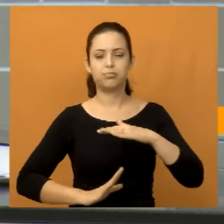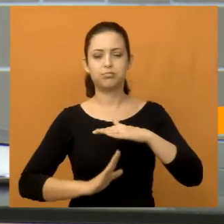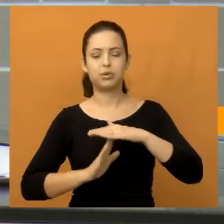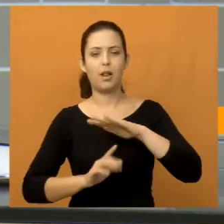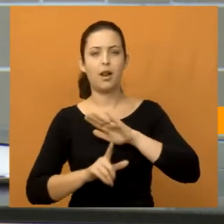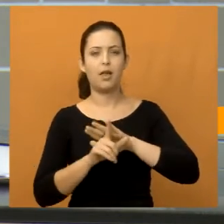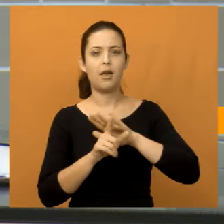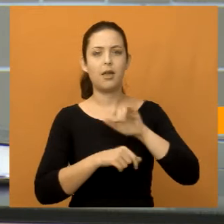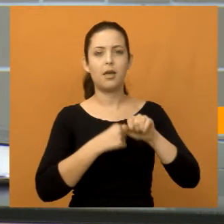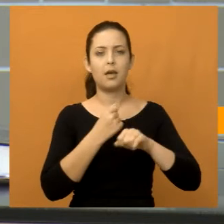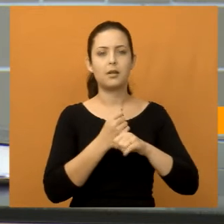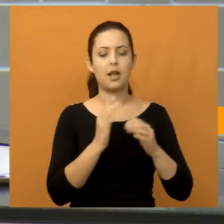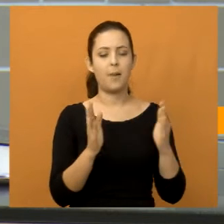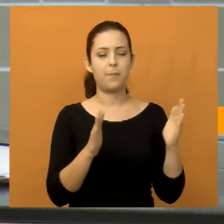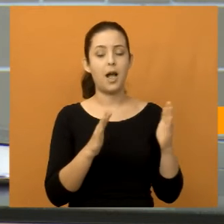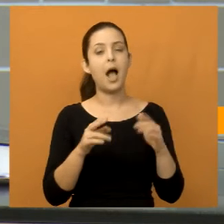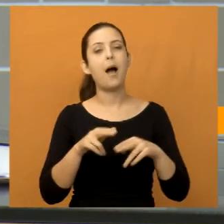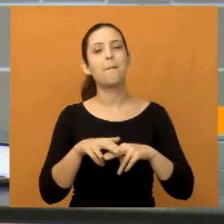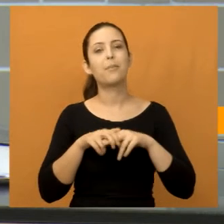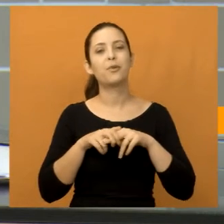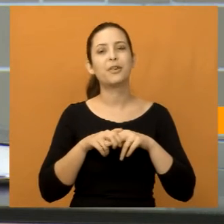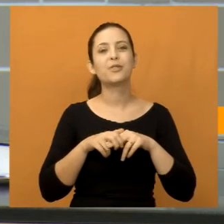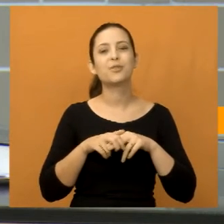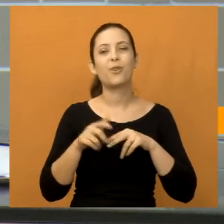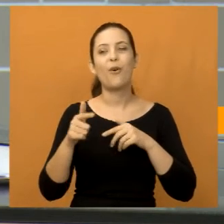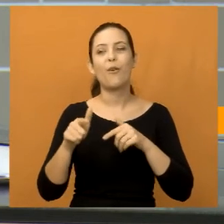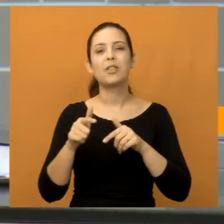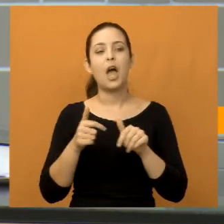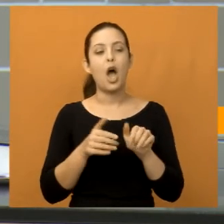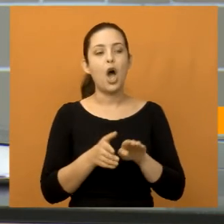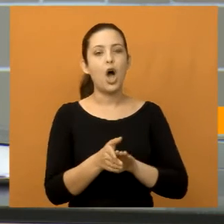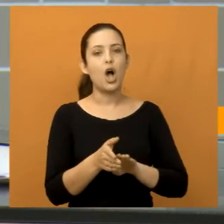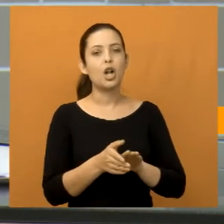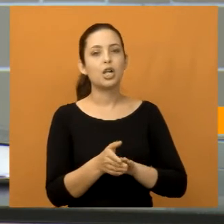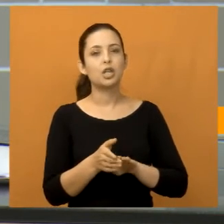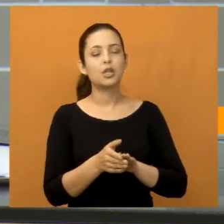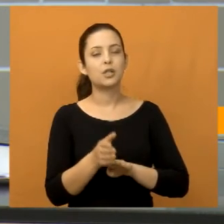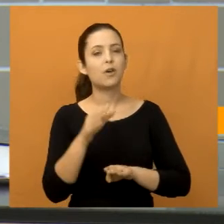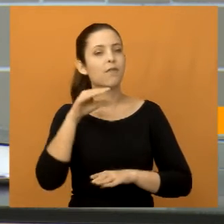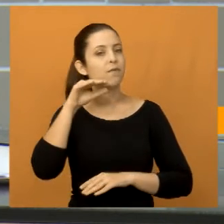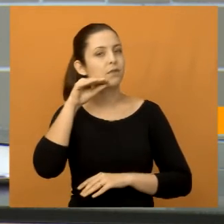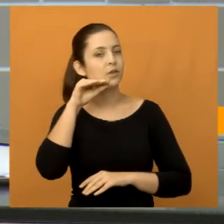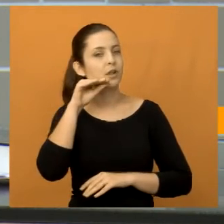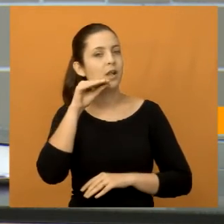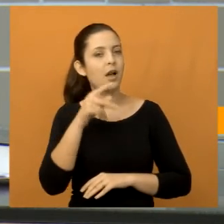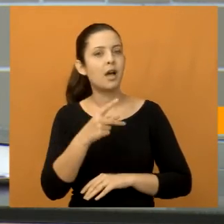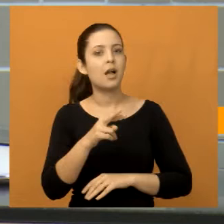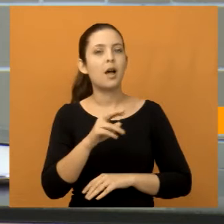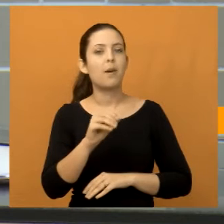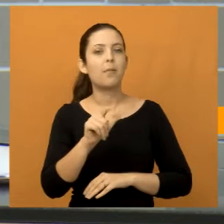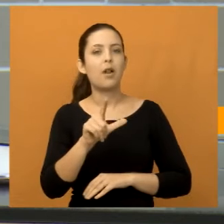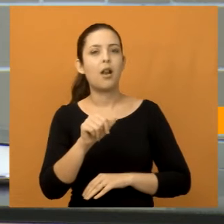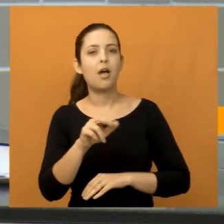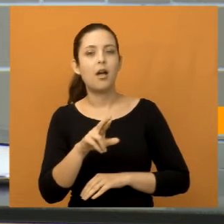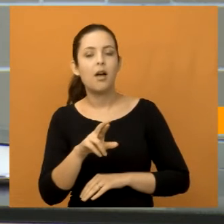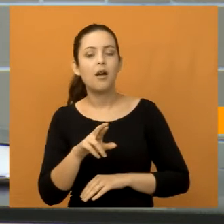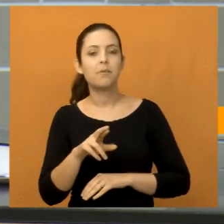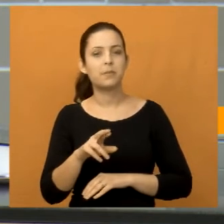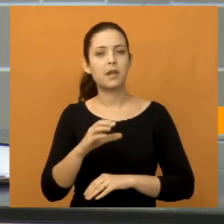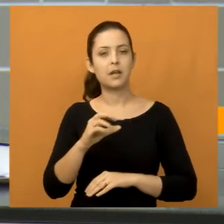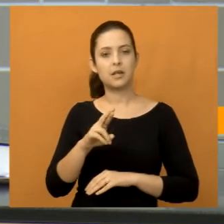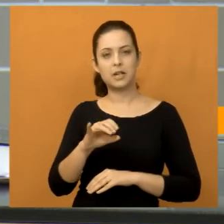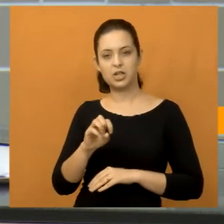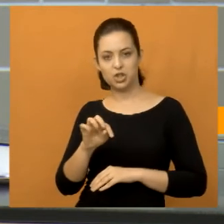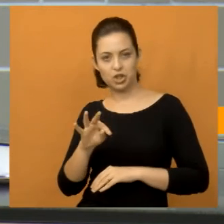legislação naquele ano. E por isso, seguindo orientações do funcionário da Fundação Prolar, o senhor